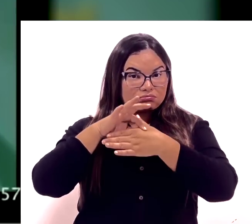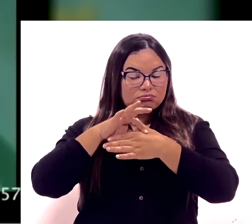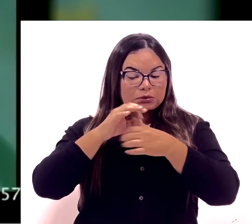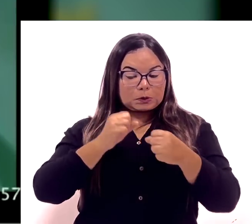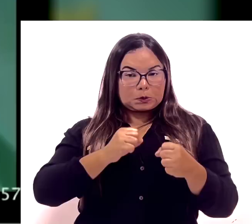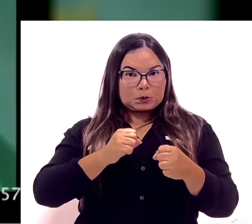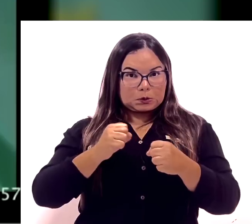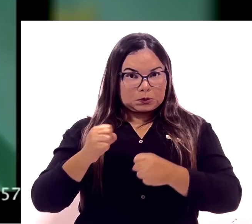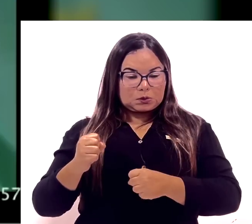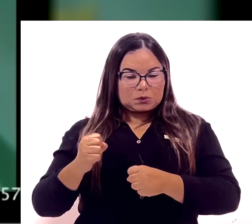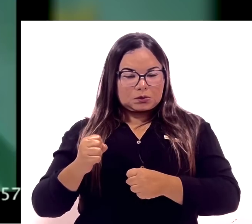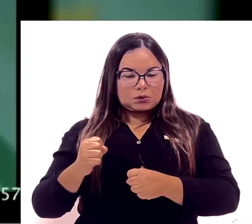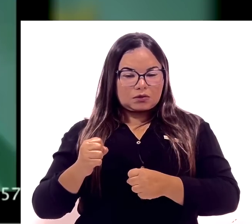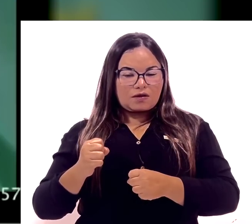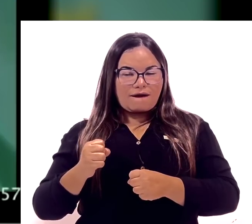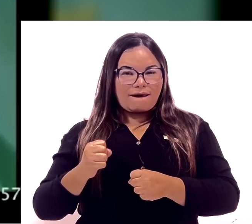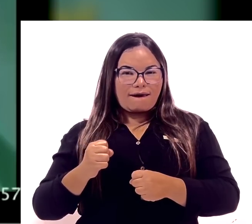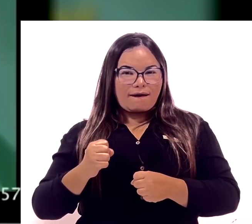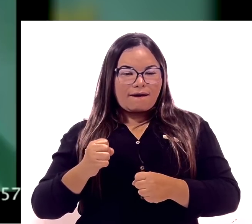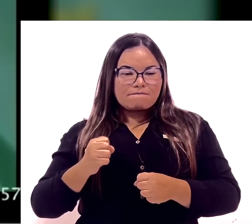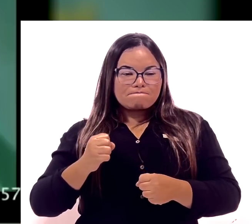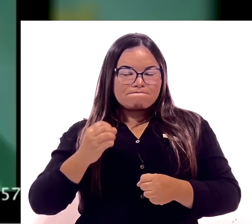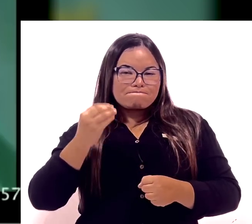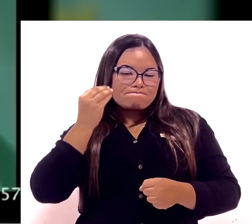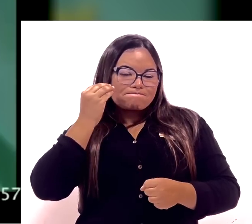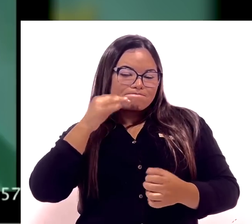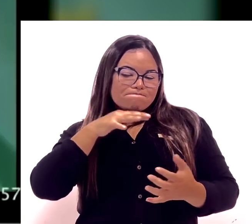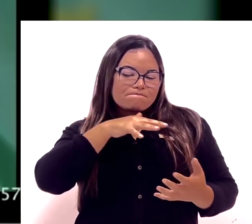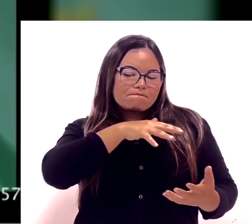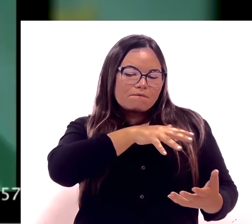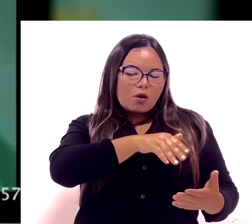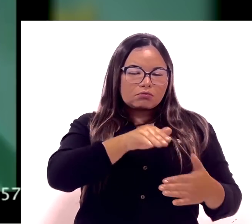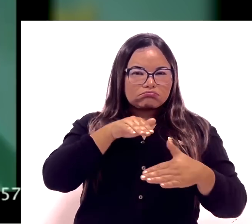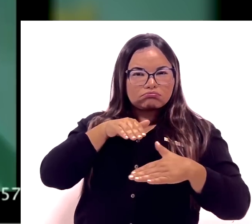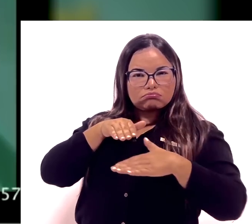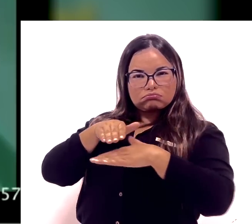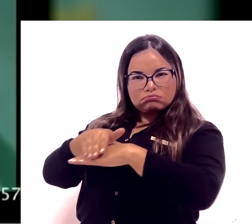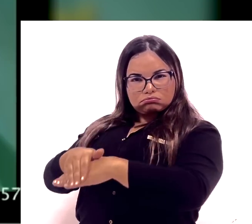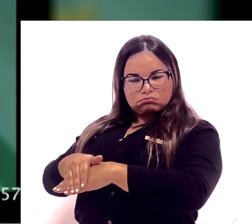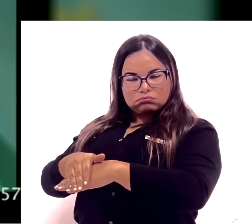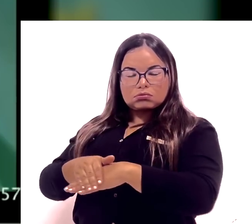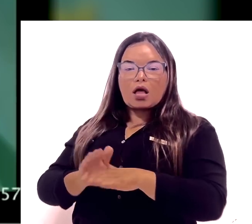intrigas deve se espalhar por todo o mundo e ele continuará até o fim.